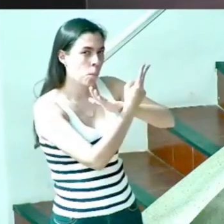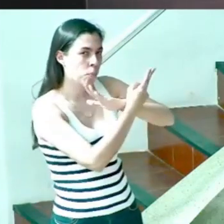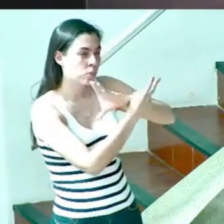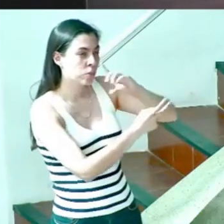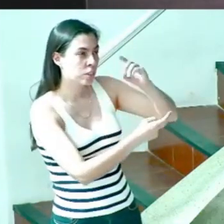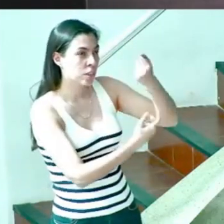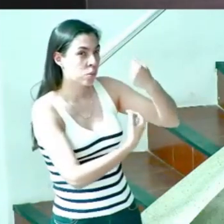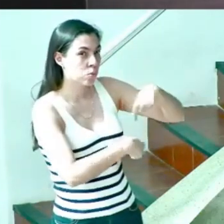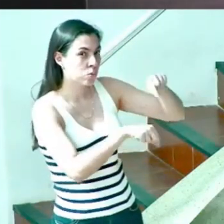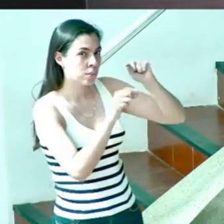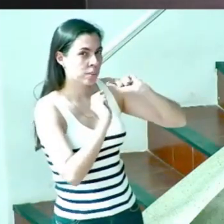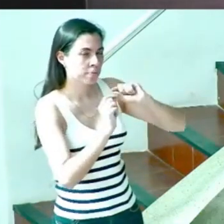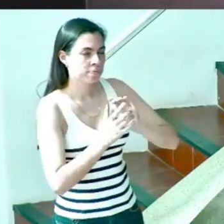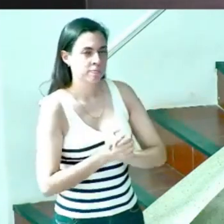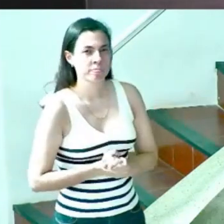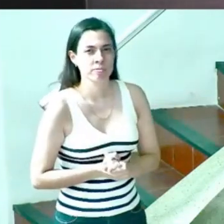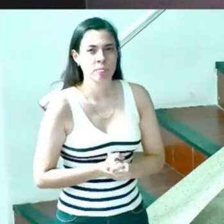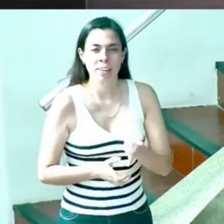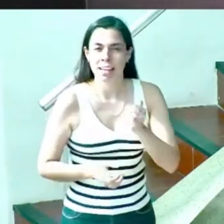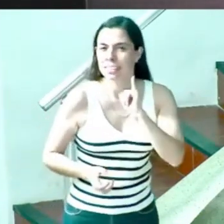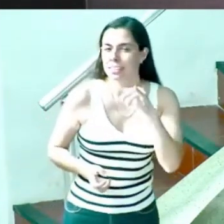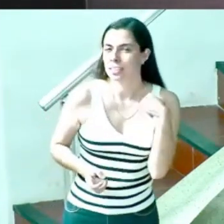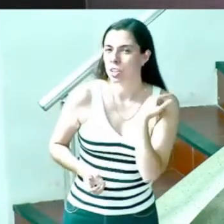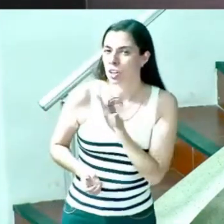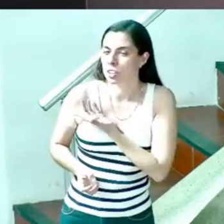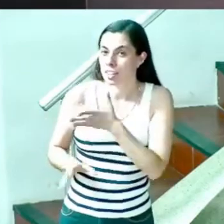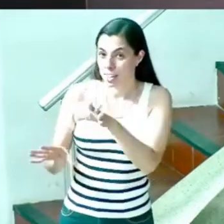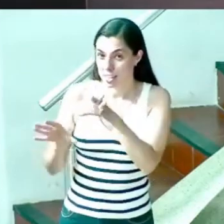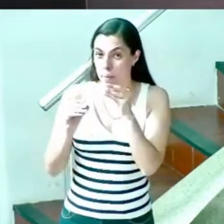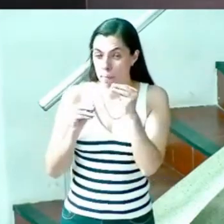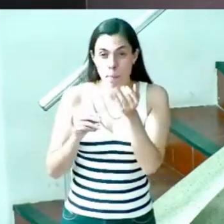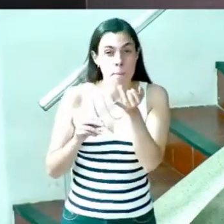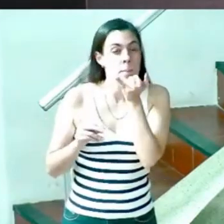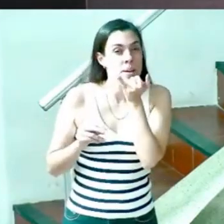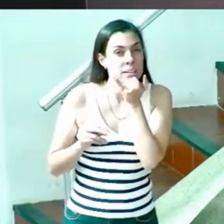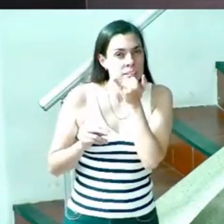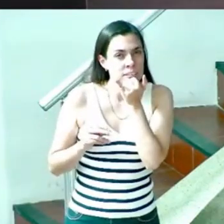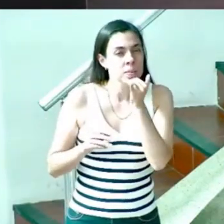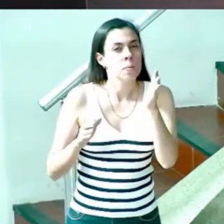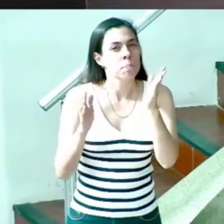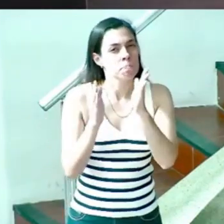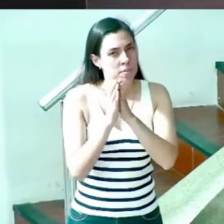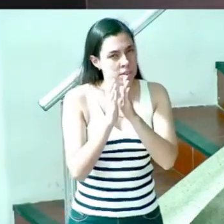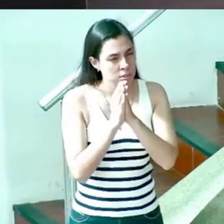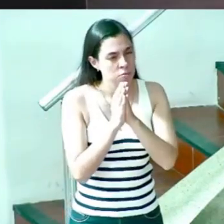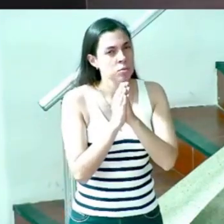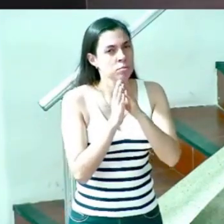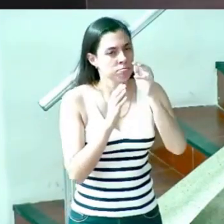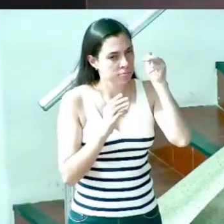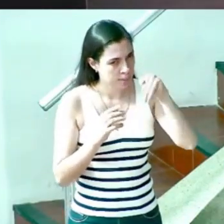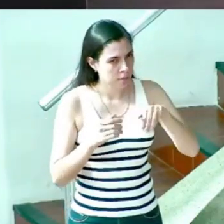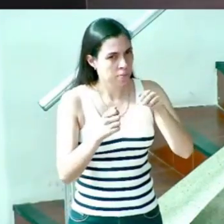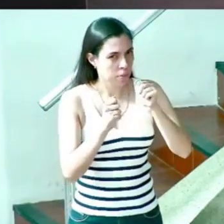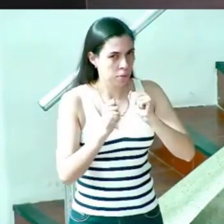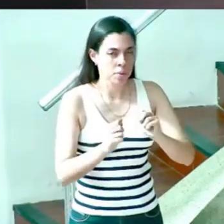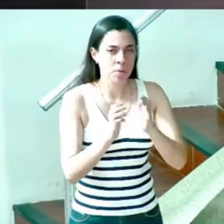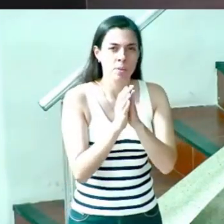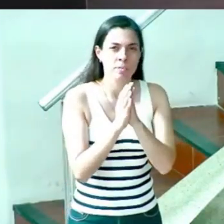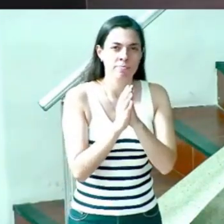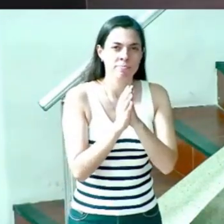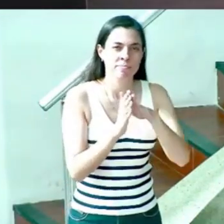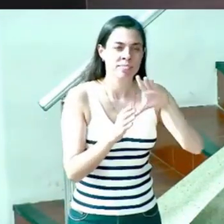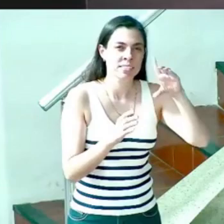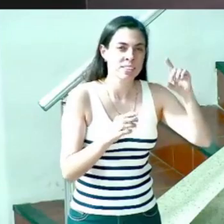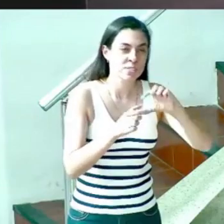foram perdoados da culpa do pecado devem orar pedindo a Deus para que Ele